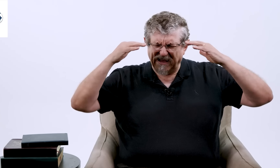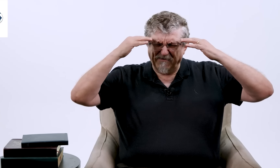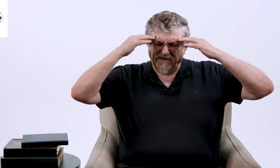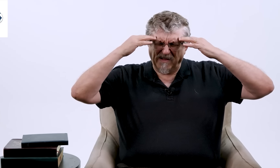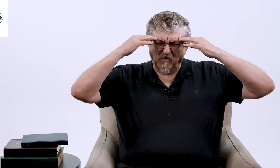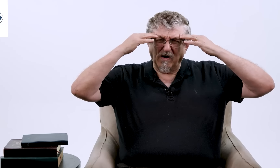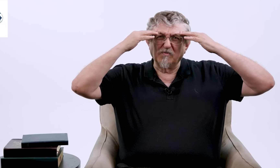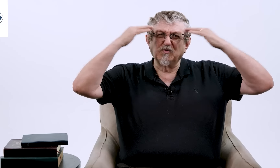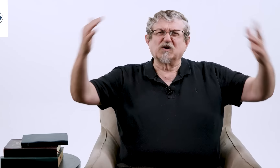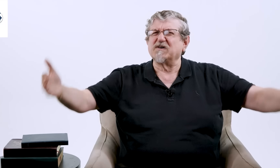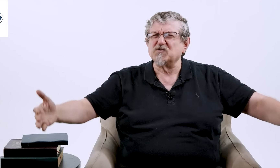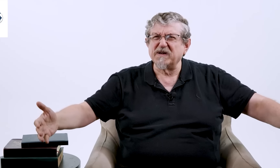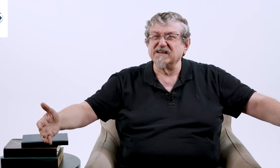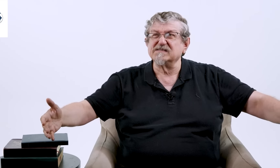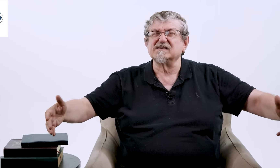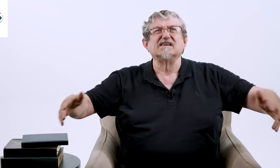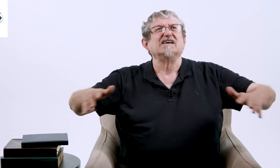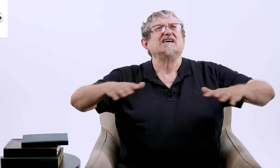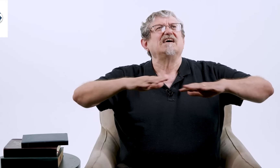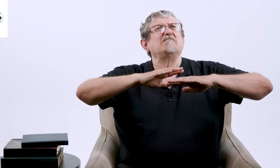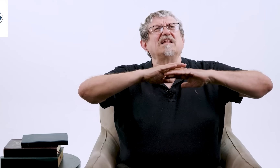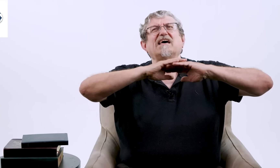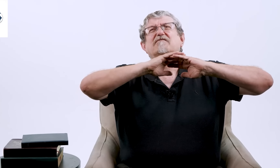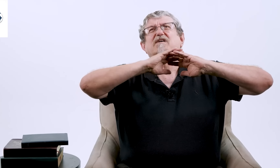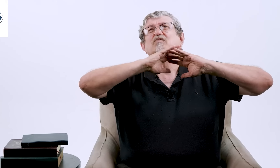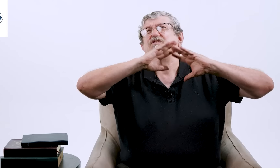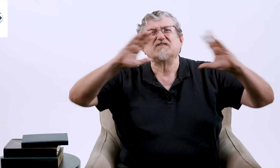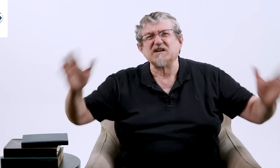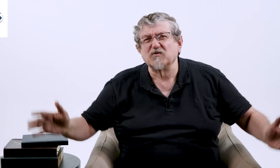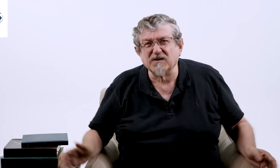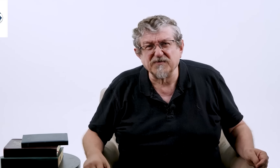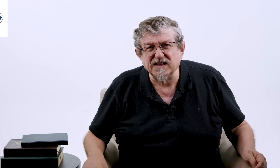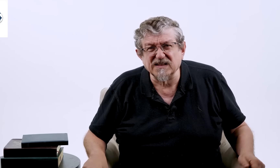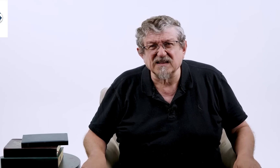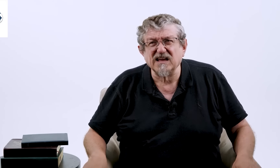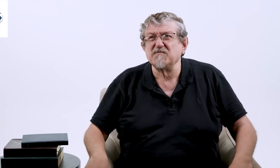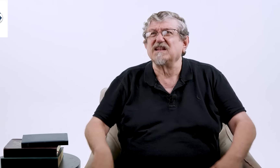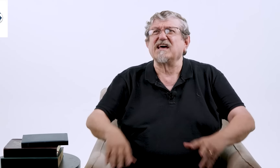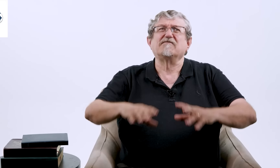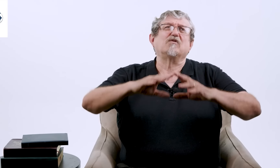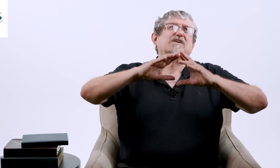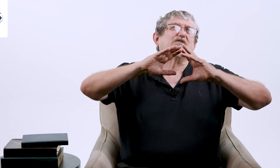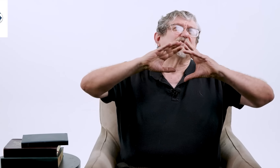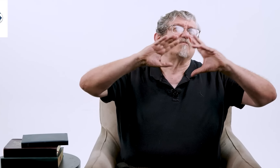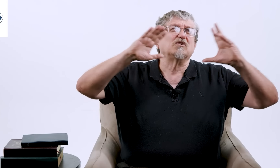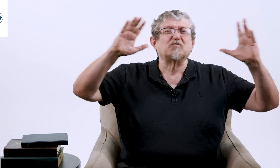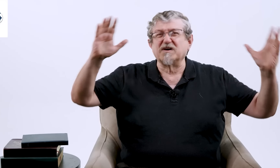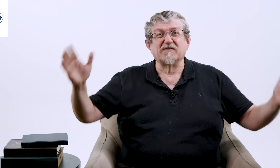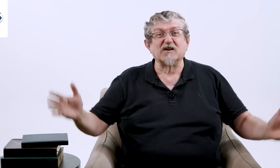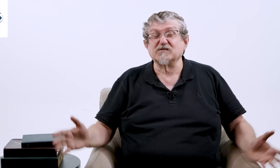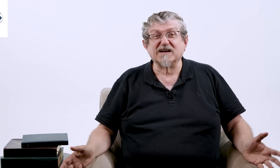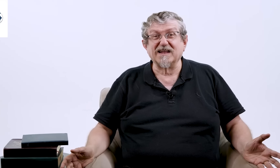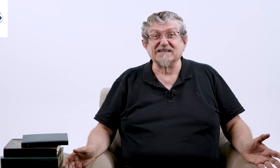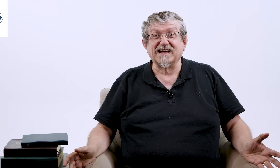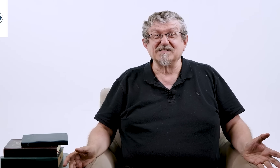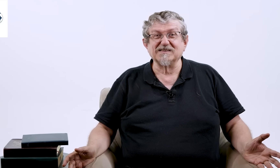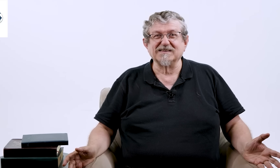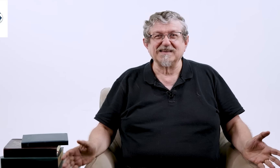ele me leva a uma ruptura com a esperança, ele me leva a um desânimo com a vida, ele me leva a um questionamento perverso